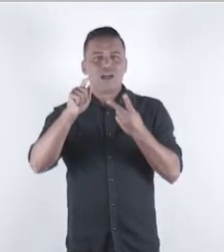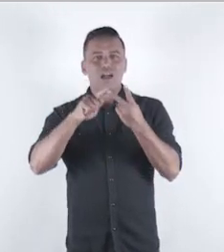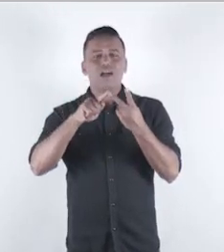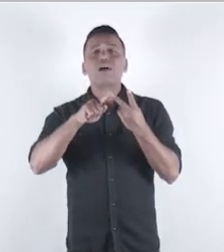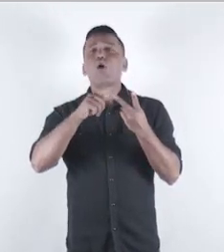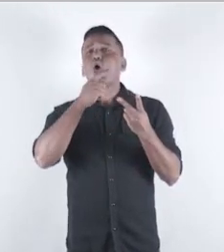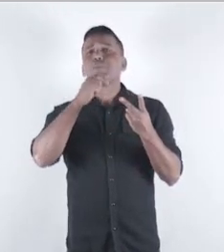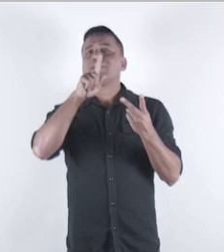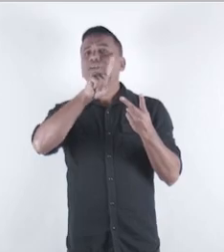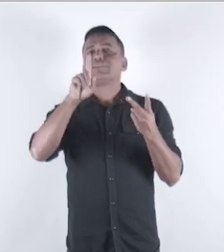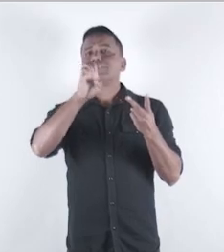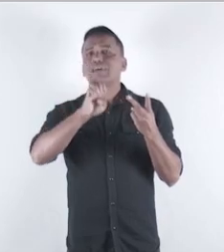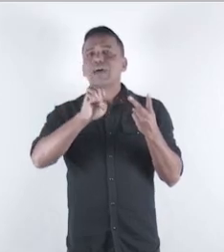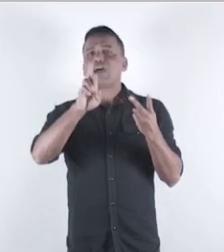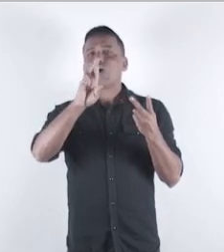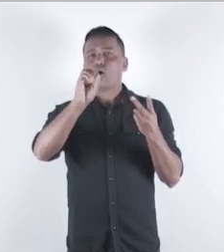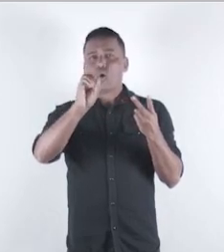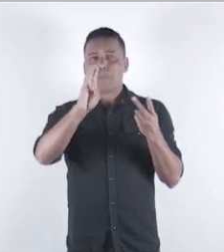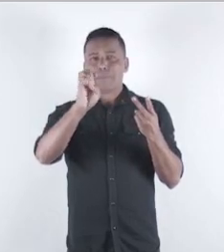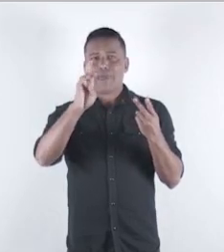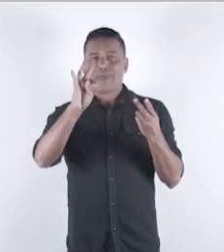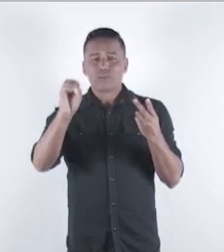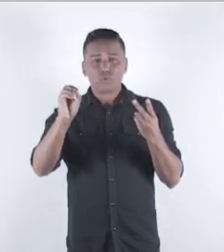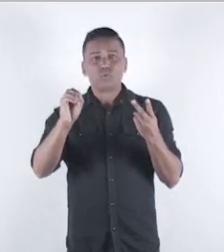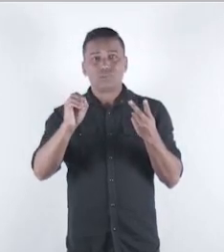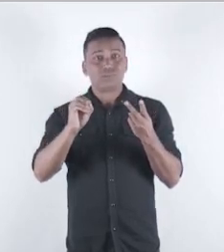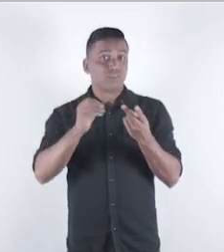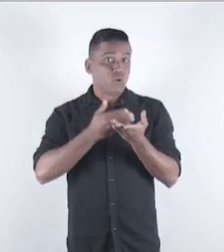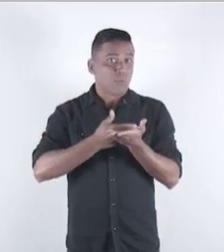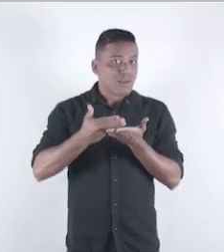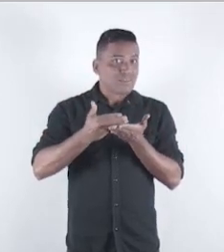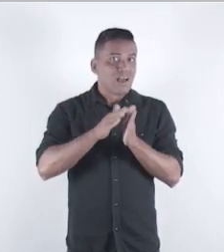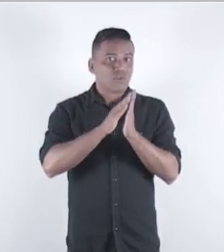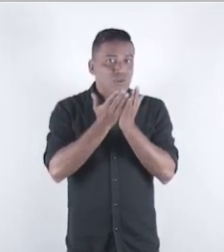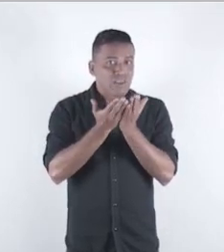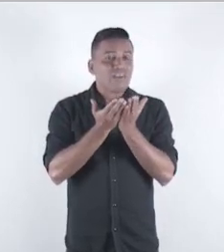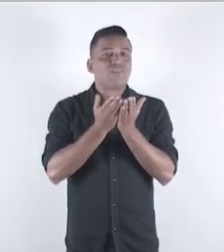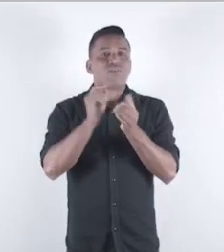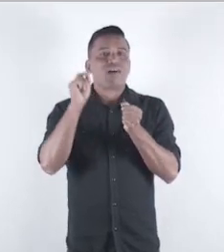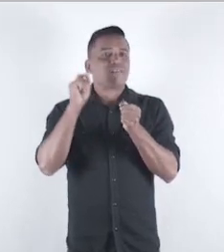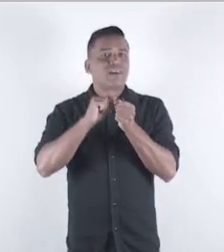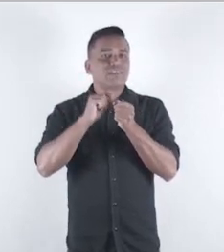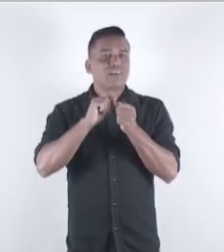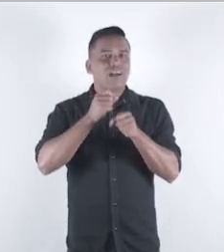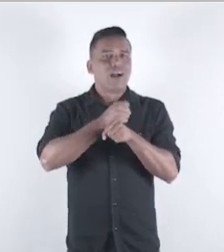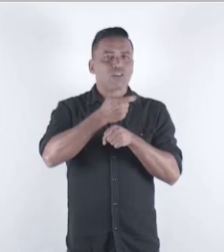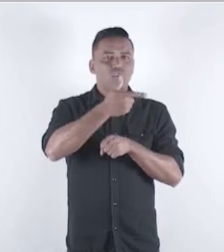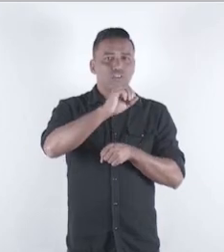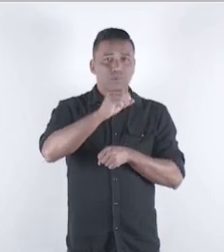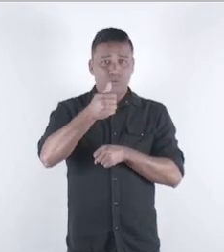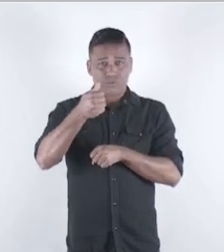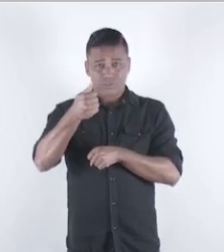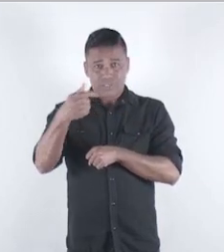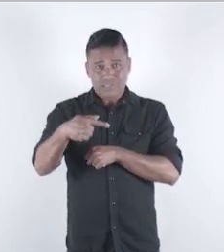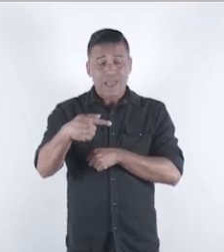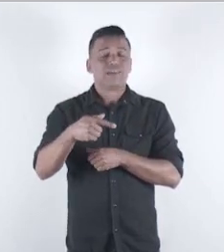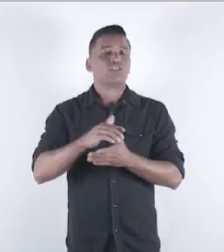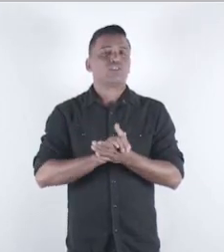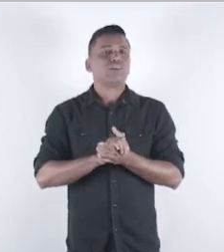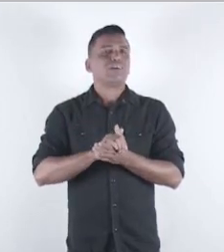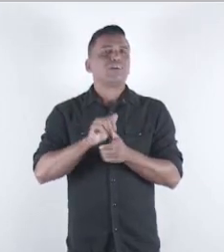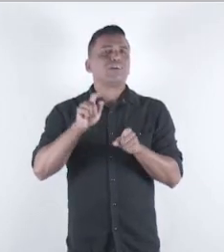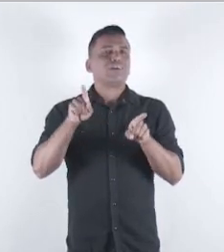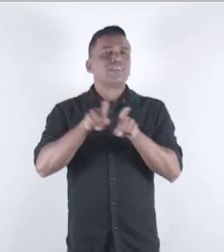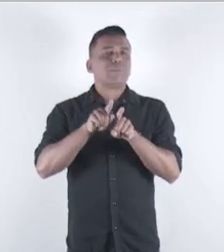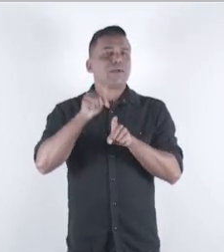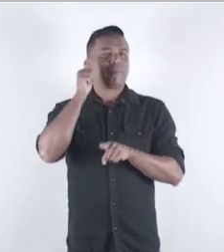Toreiro, que era um livro que eu tinha começado com eles em 2017, também um livro com massinha, foi o primeiro trabalho